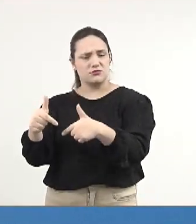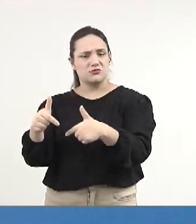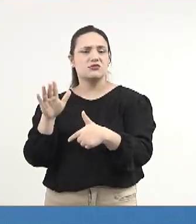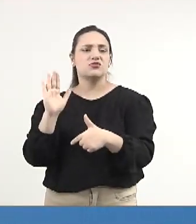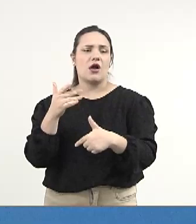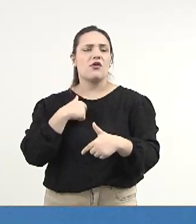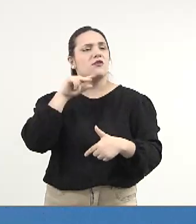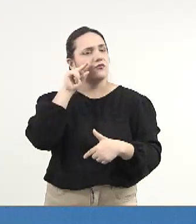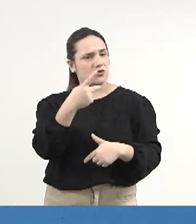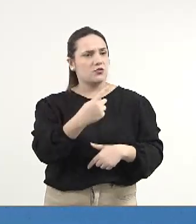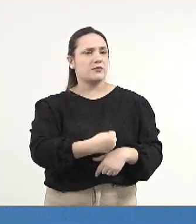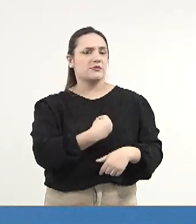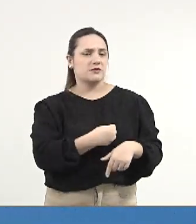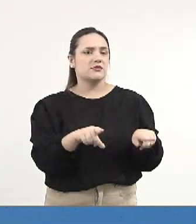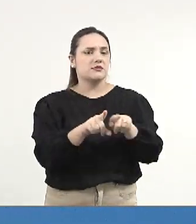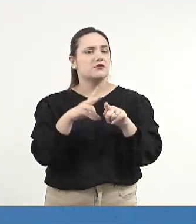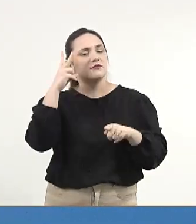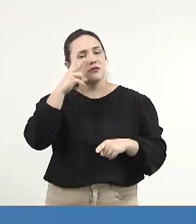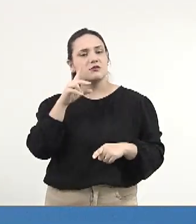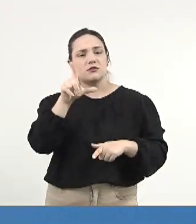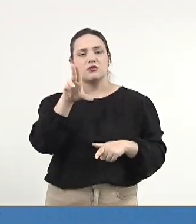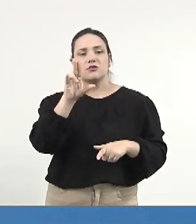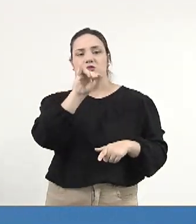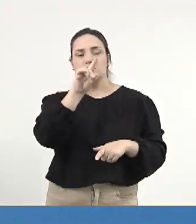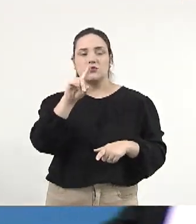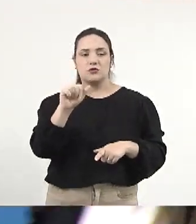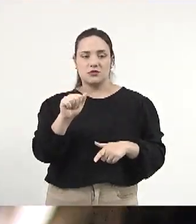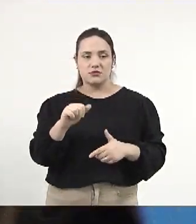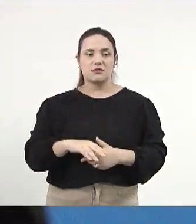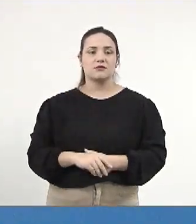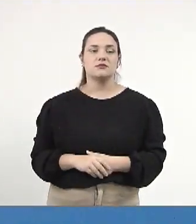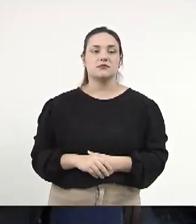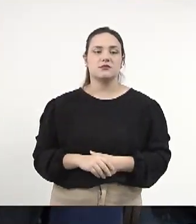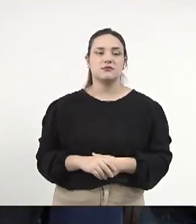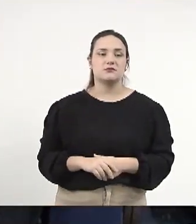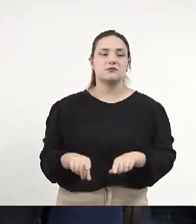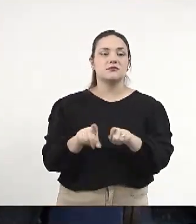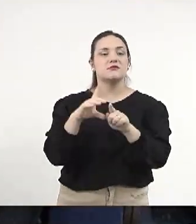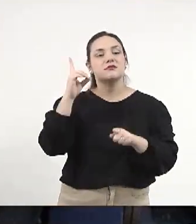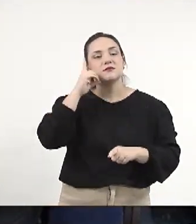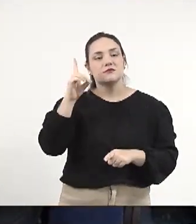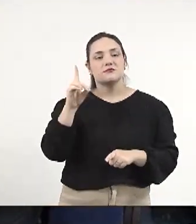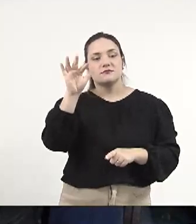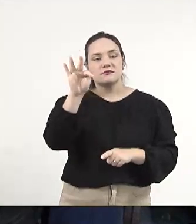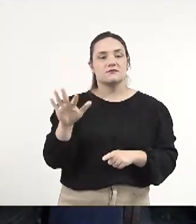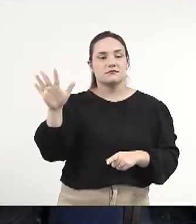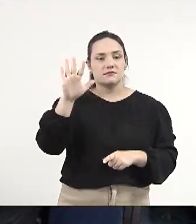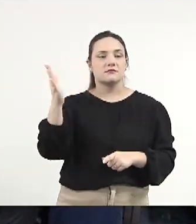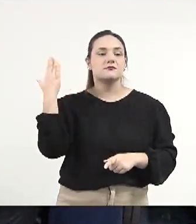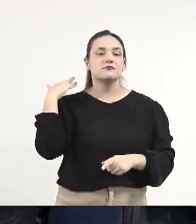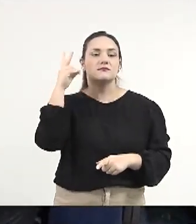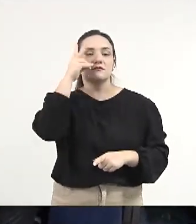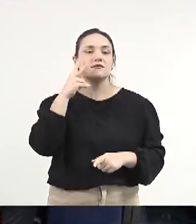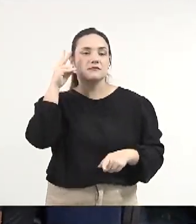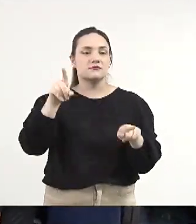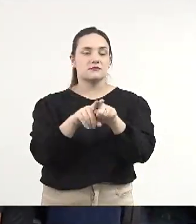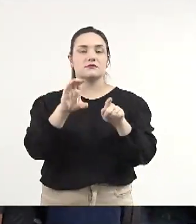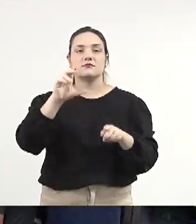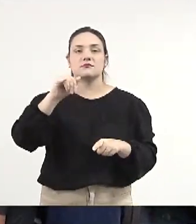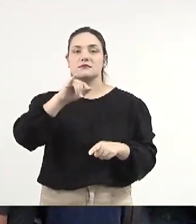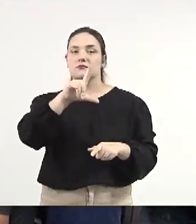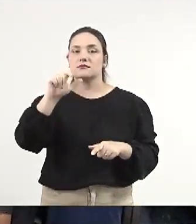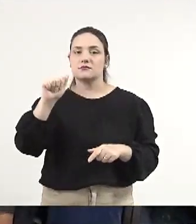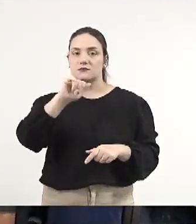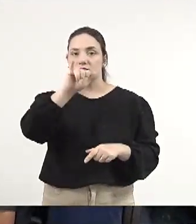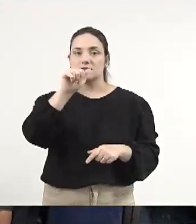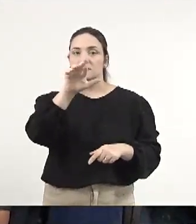sua participação, da vereadora Luísa Ribeiro, da deputada federal, que antes também era vereadora, Camila Jara,